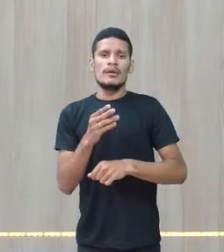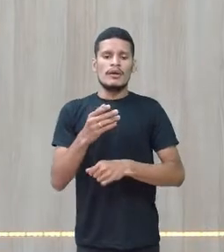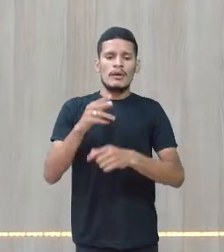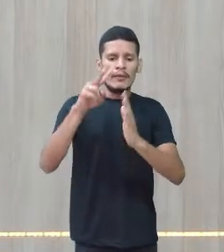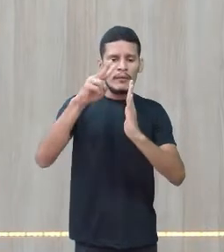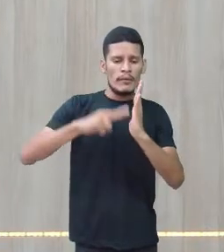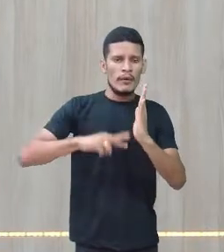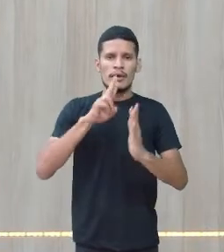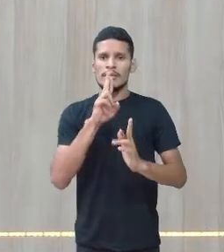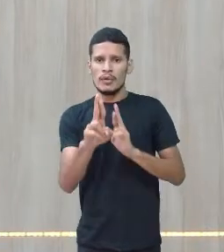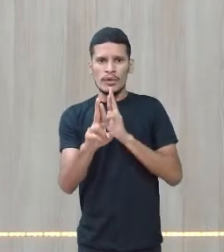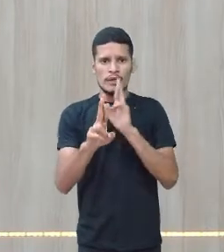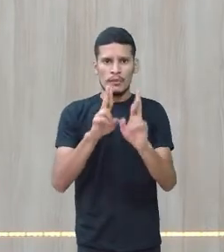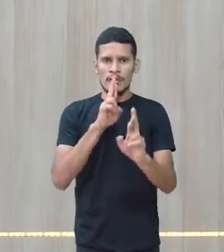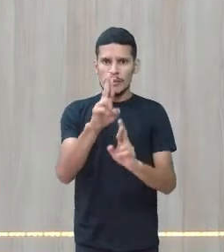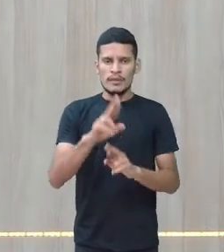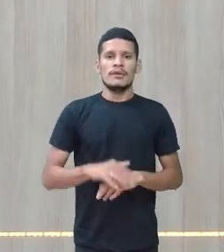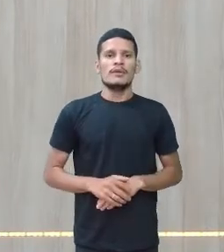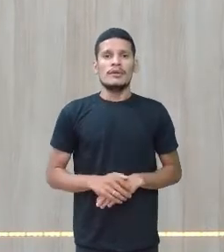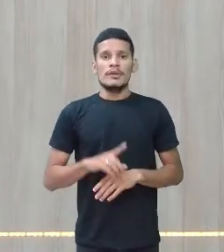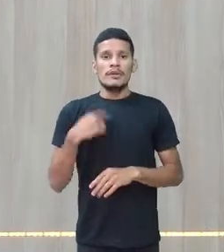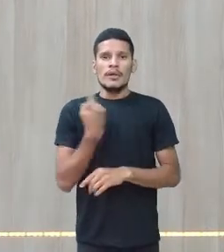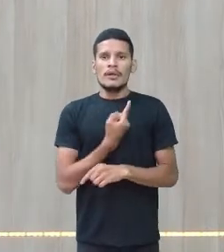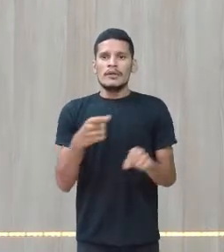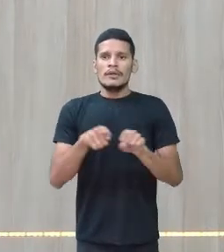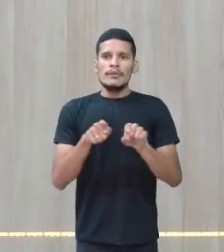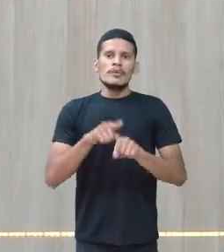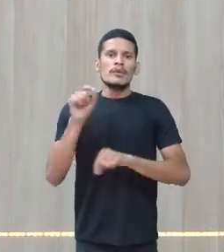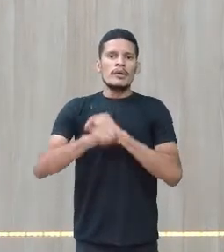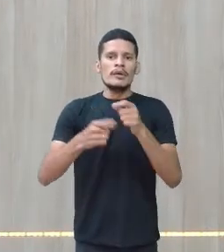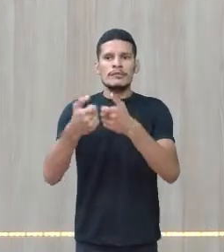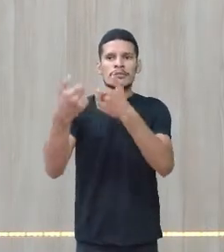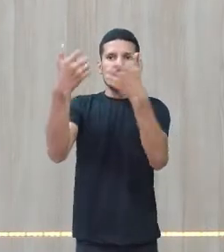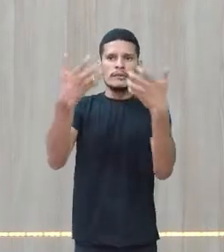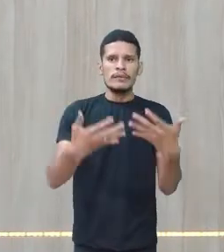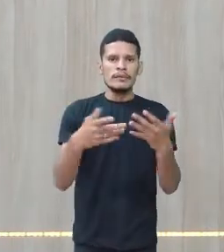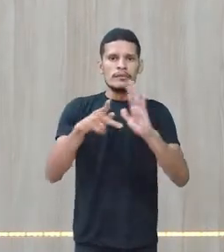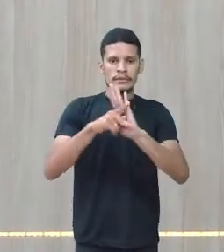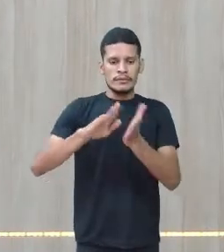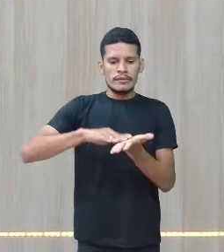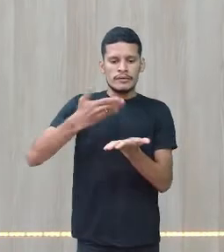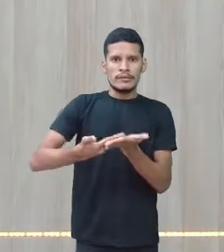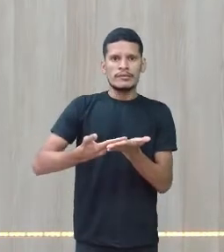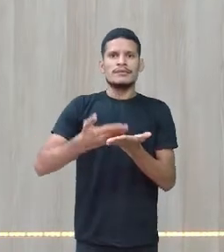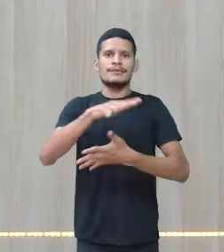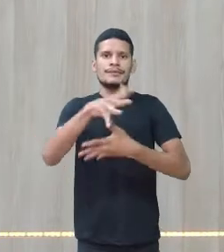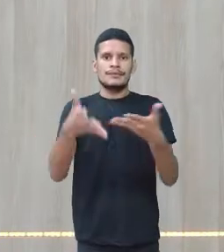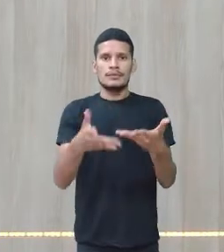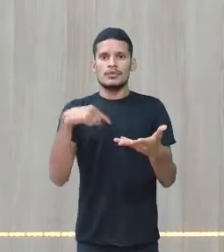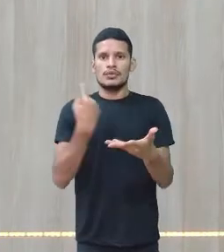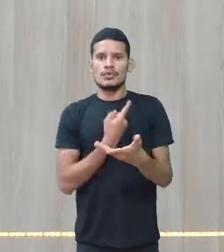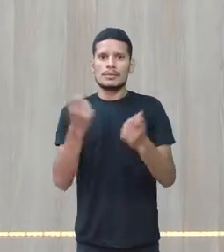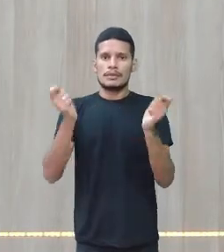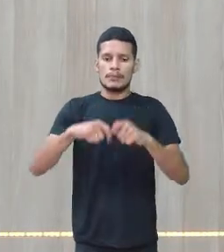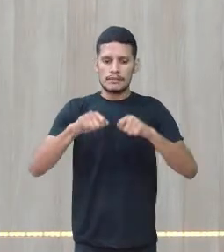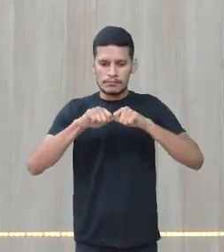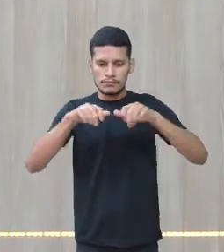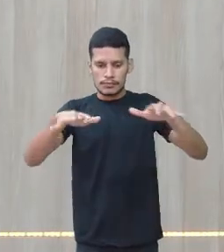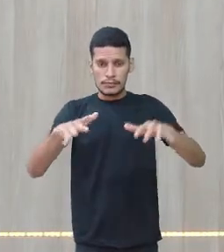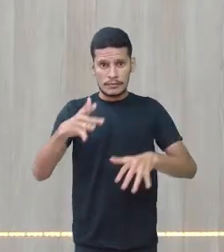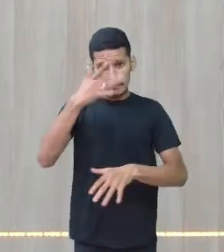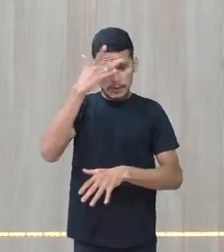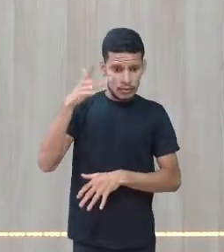lendo e vai respondendo. Aqui nós estamos aí contando, com o intérprete de Libra, para a gente poder aí atingir o maior